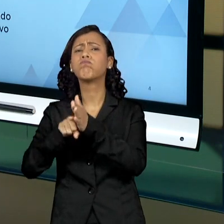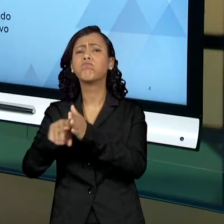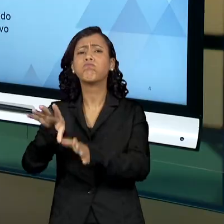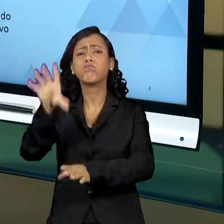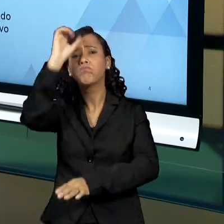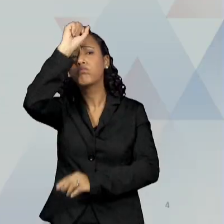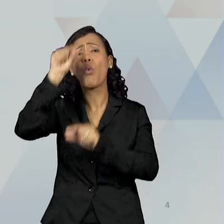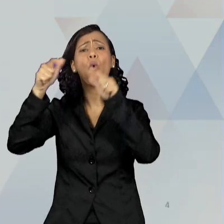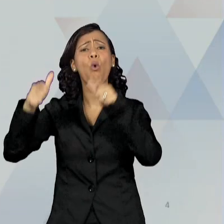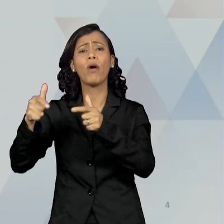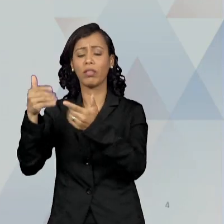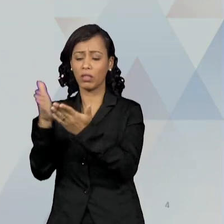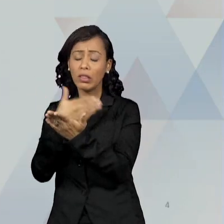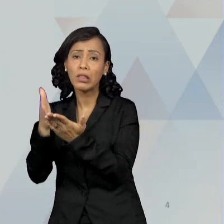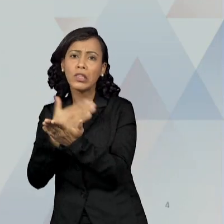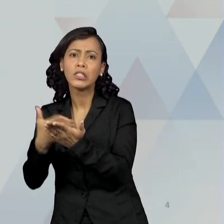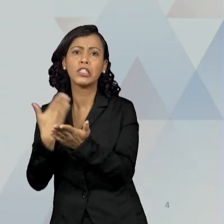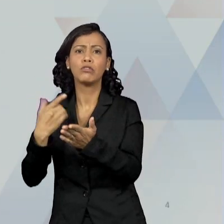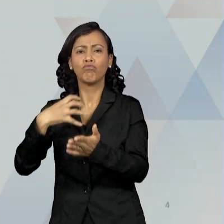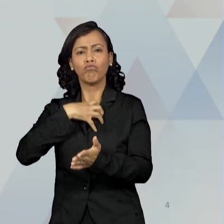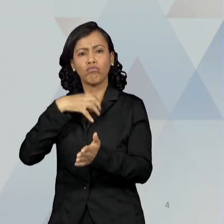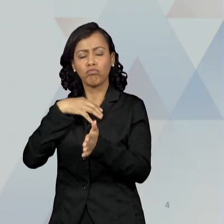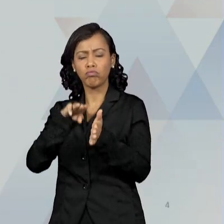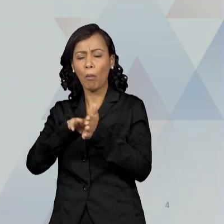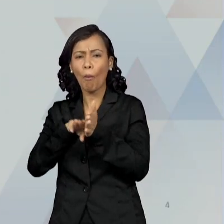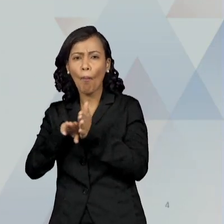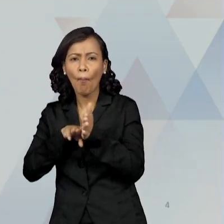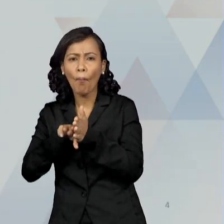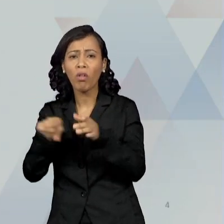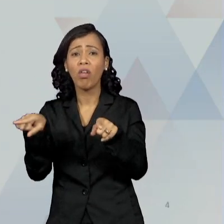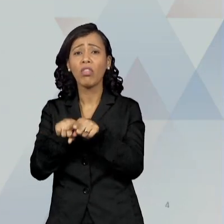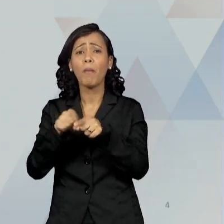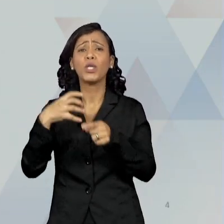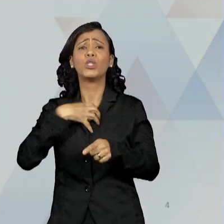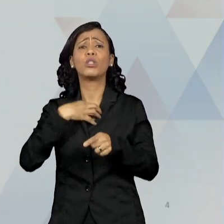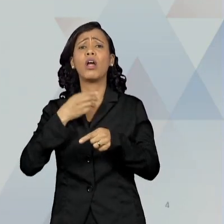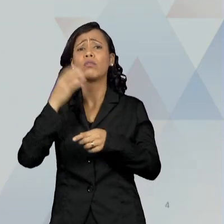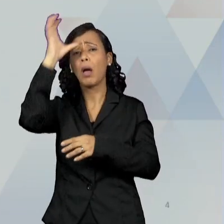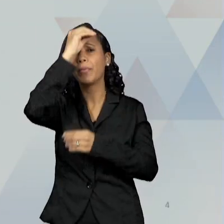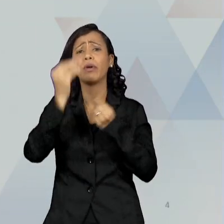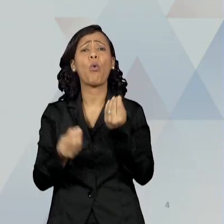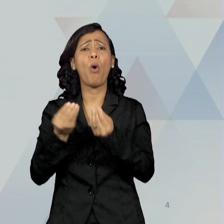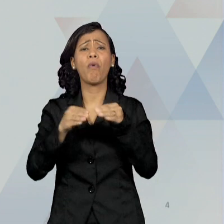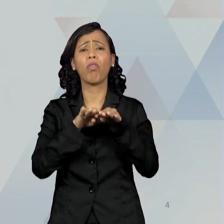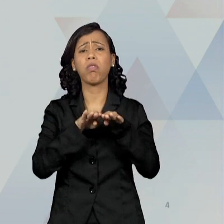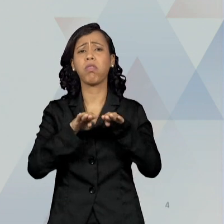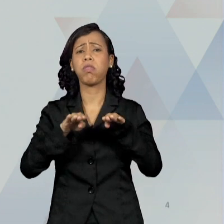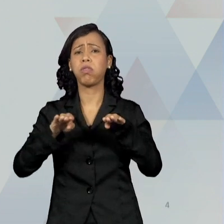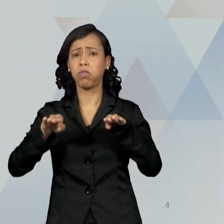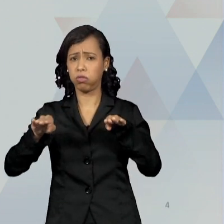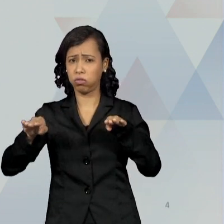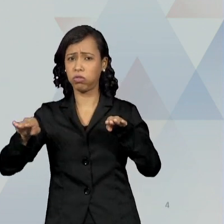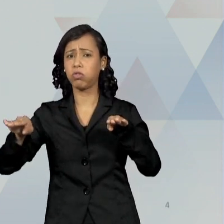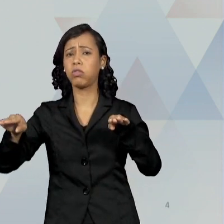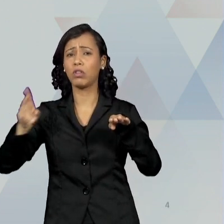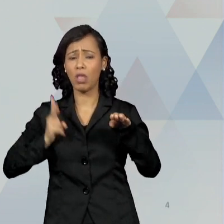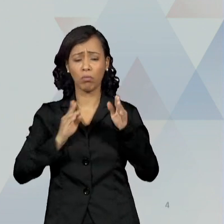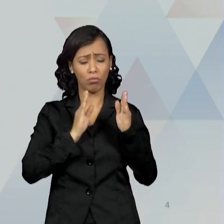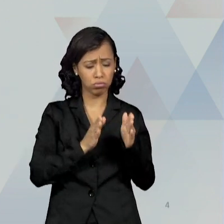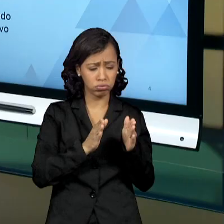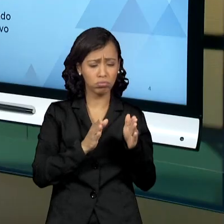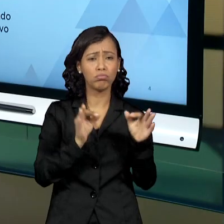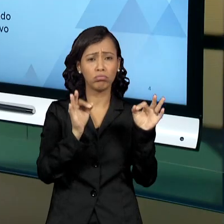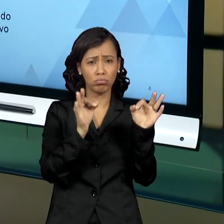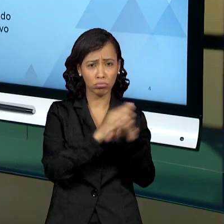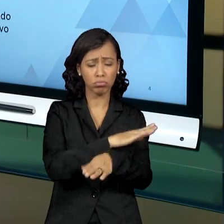mais metódica, a questão da ordem, né, da linearidade no processo de ensino, uma coisa de cada vez.